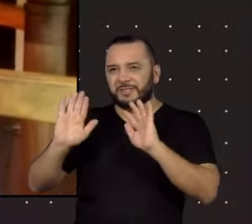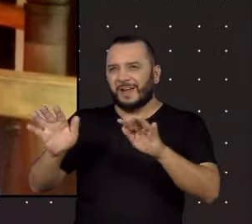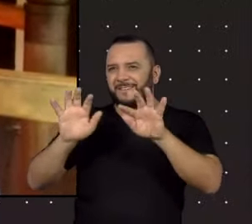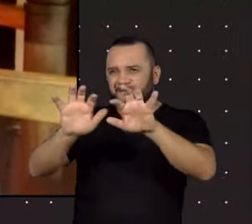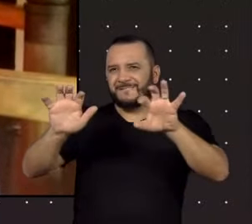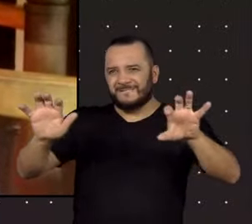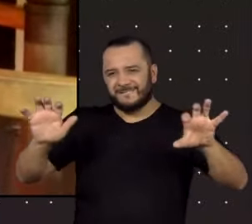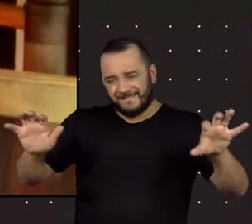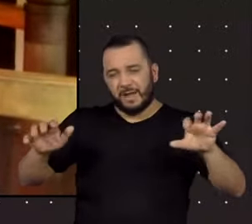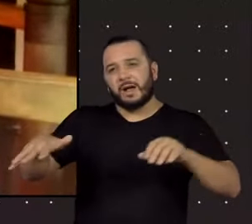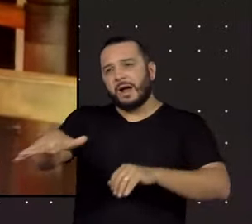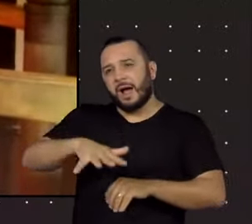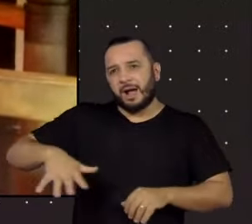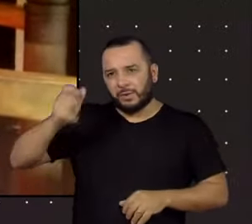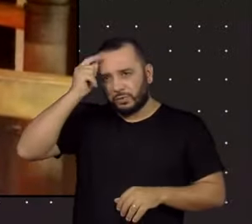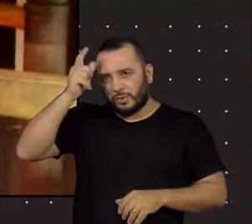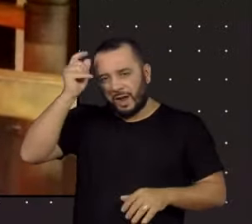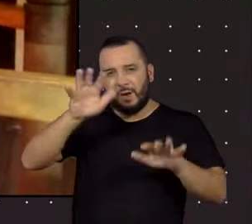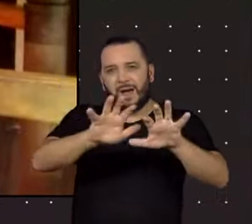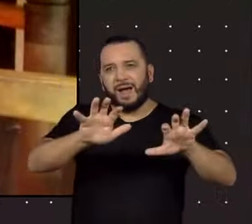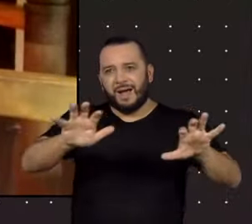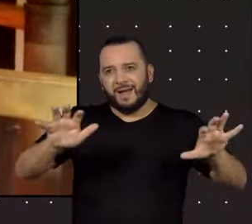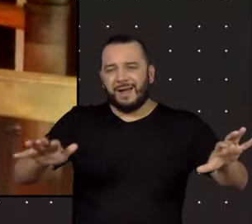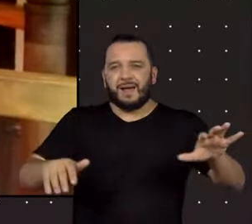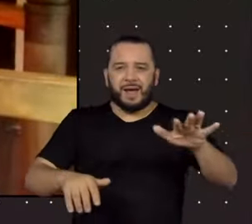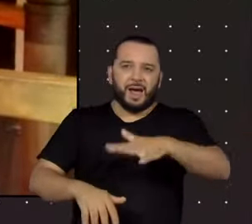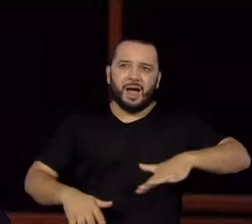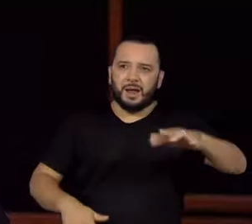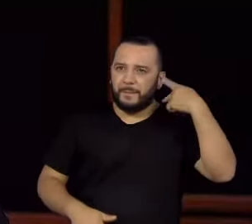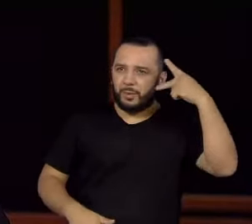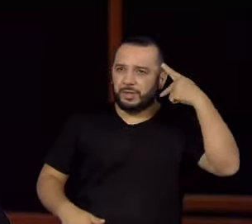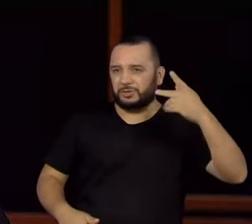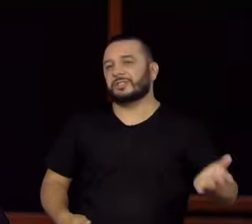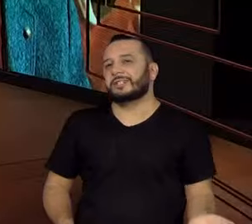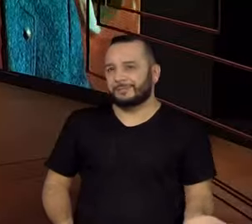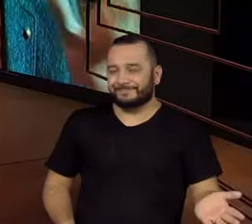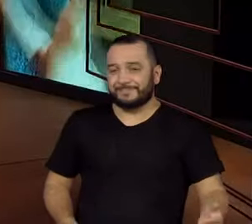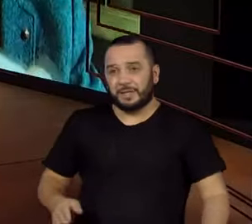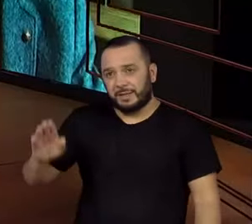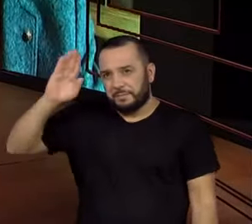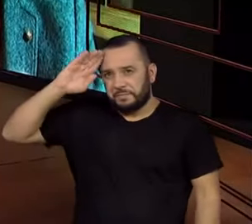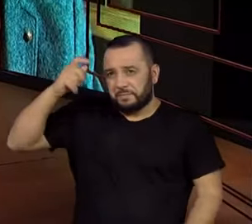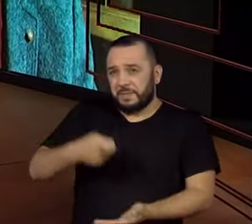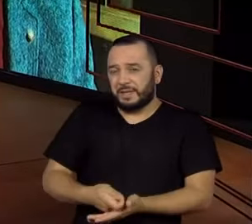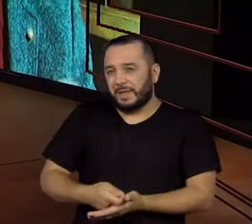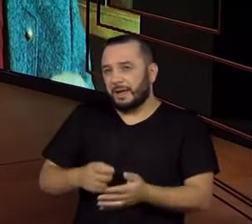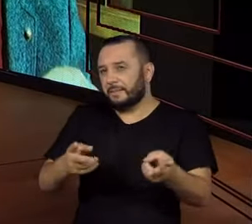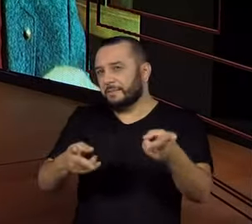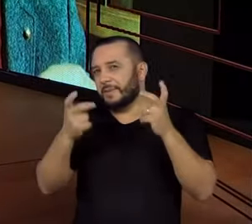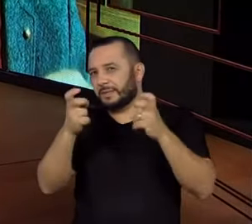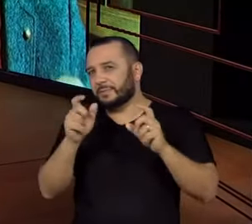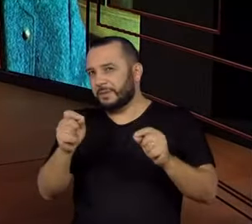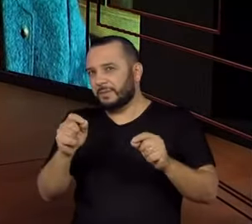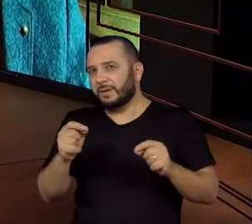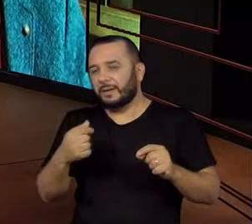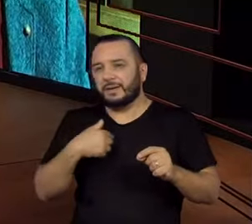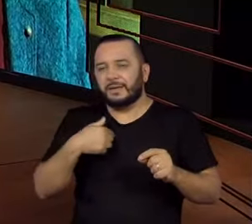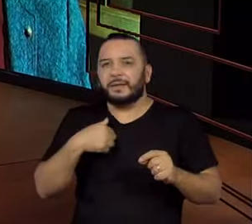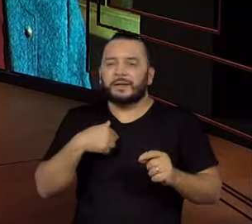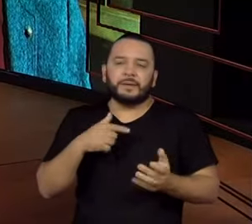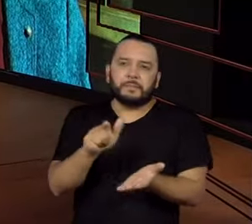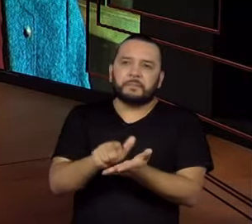político da época e que deixava os próprios milicos fora de si, né? Os militares perceberam que o perigo não estava na palavra, não estava no